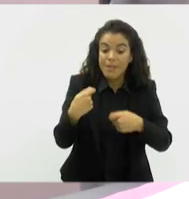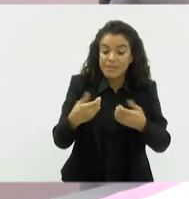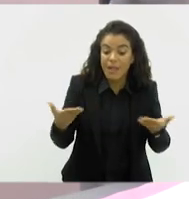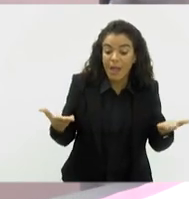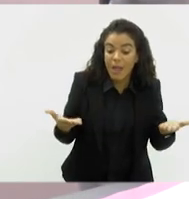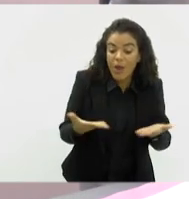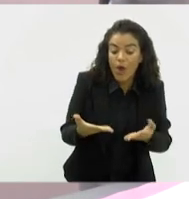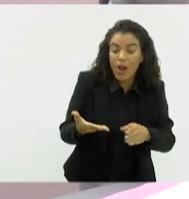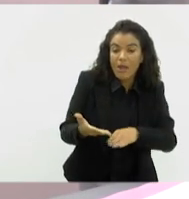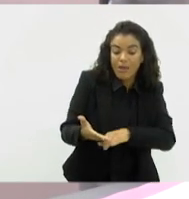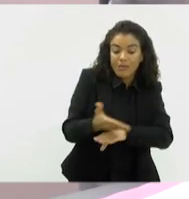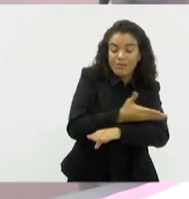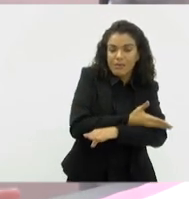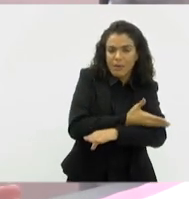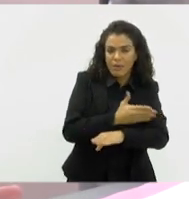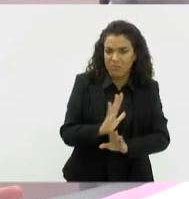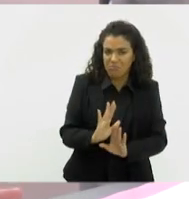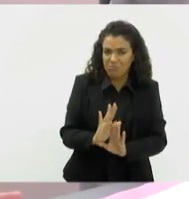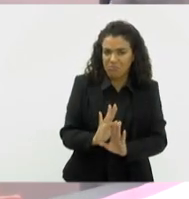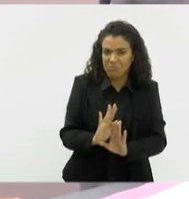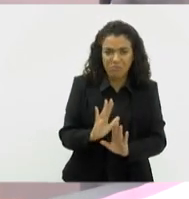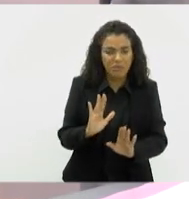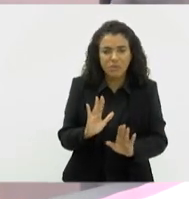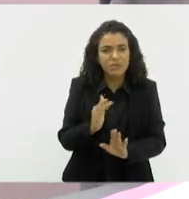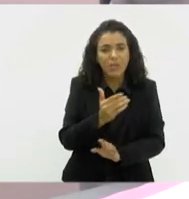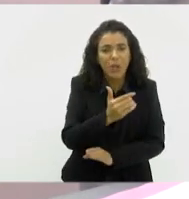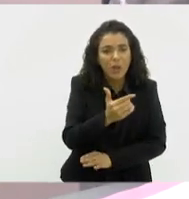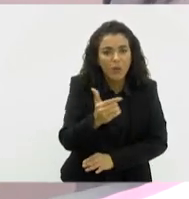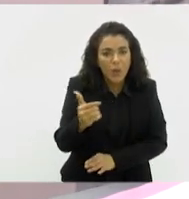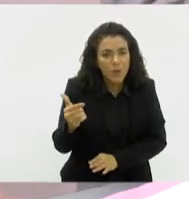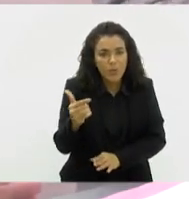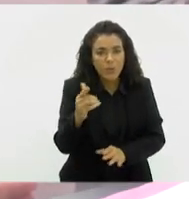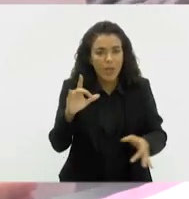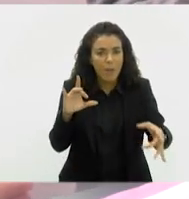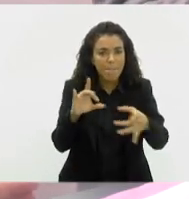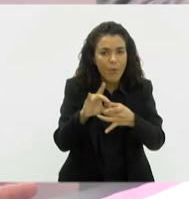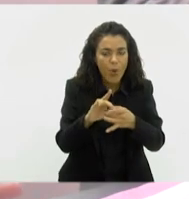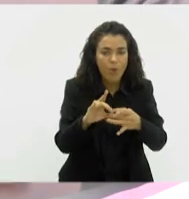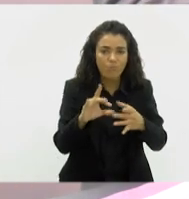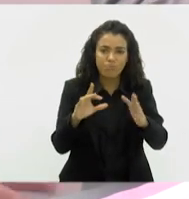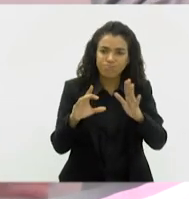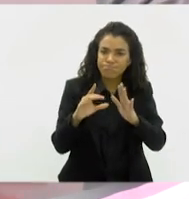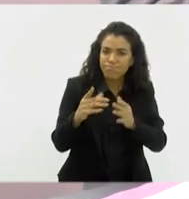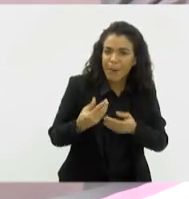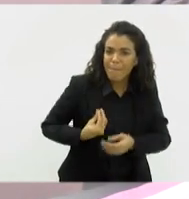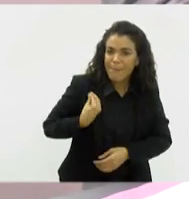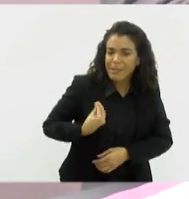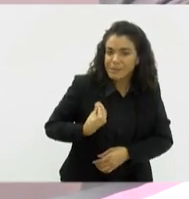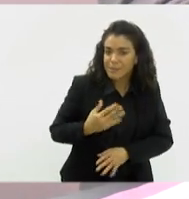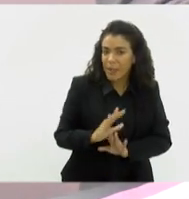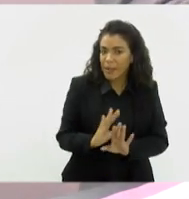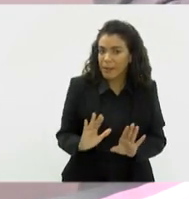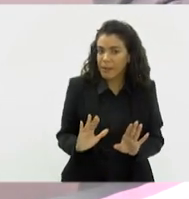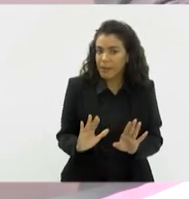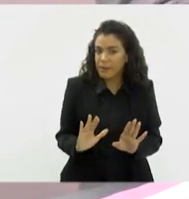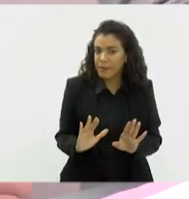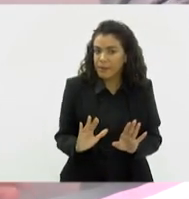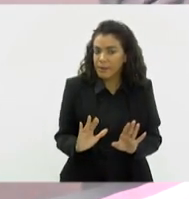experiência anterior, senão ela não está, senão ela não está credenciada para participar de um mecanismo exclusivo desse tema. Deputado.